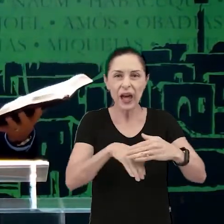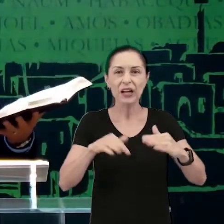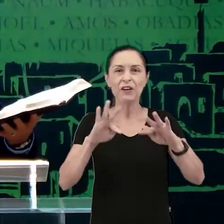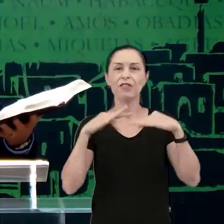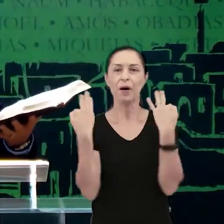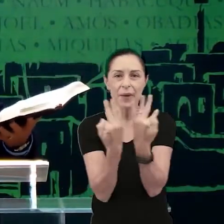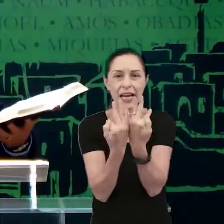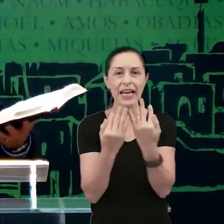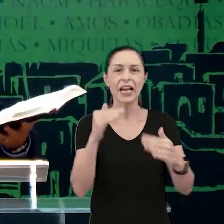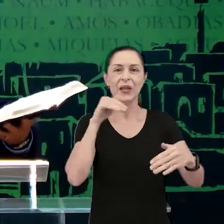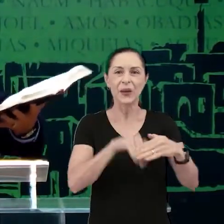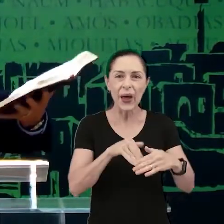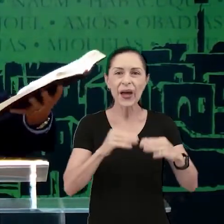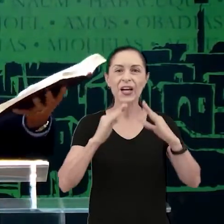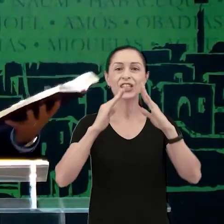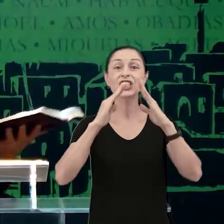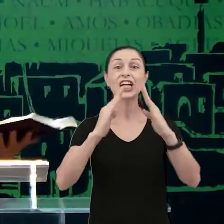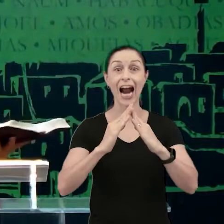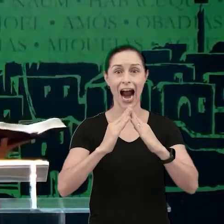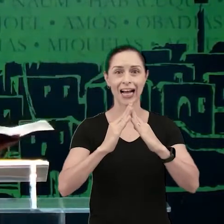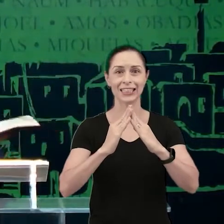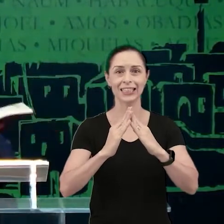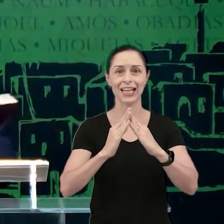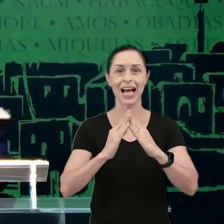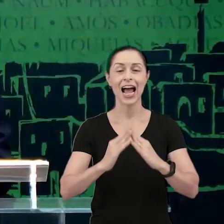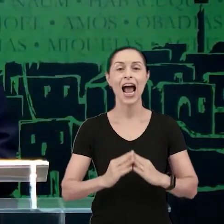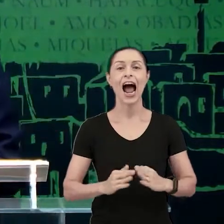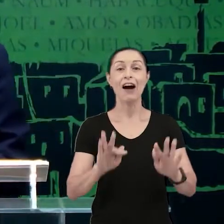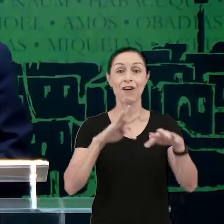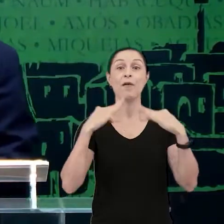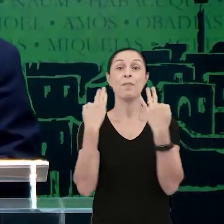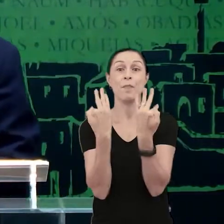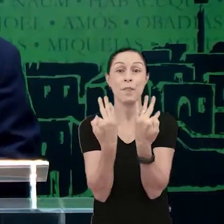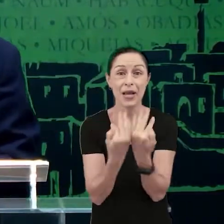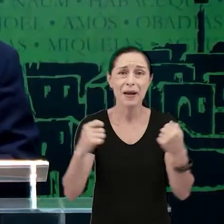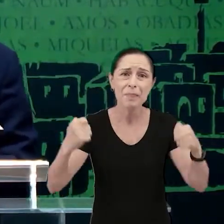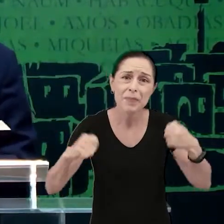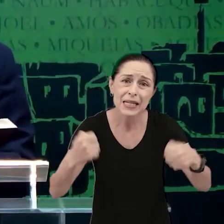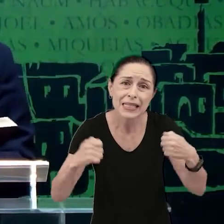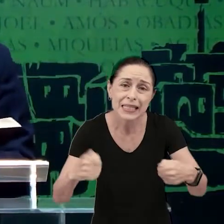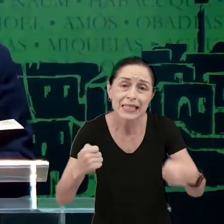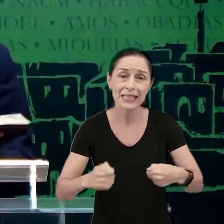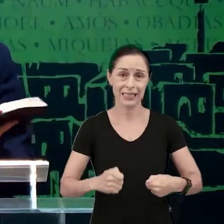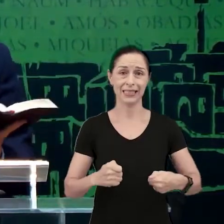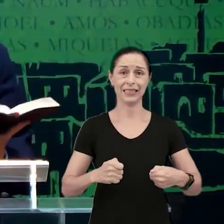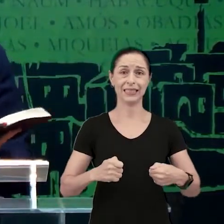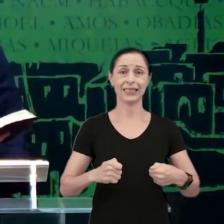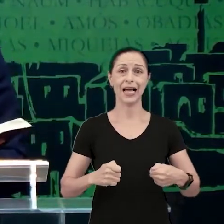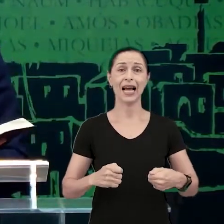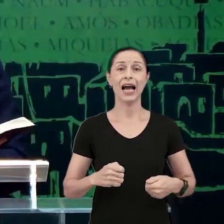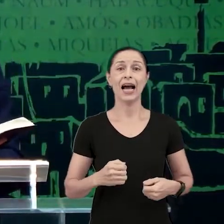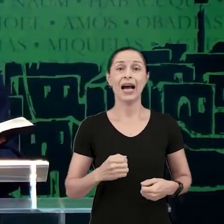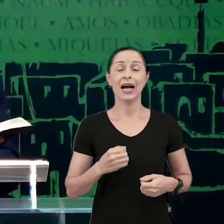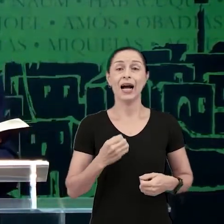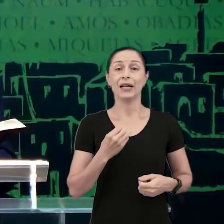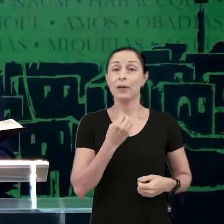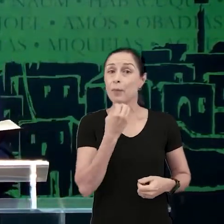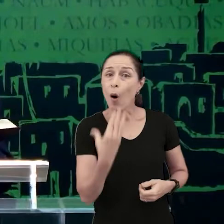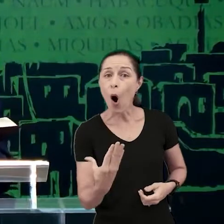ser essa reserva moral da nação, já se corrompeu a ponto do casamento entrar em colapso. O que mais